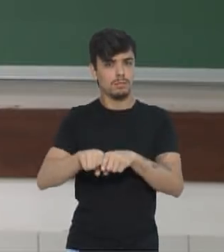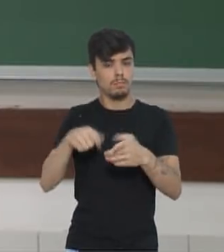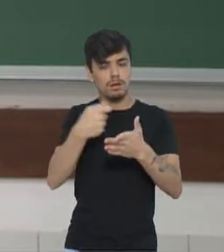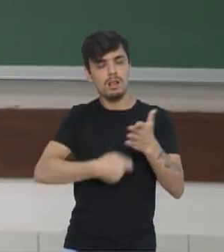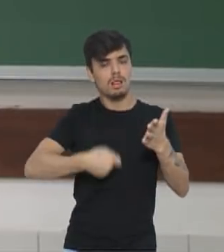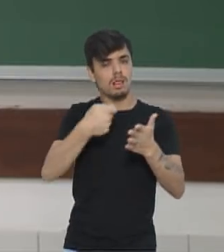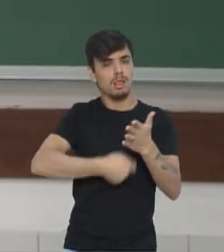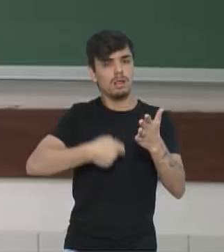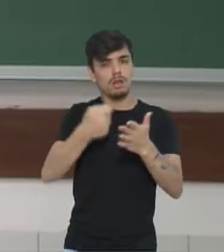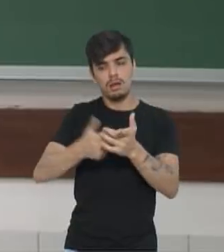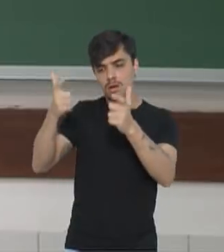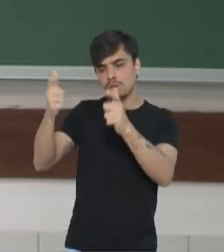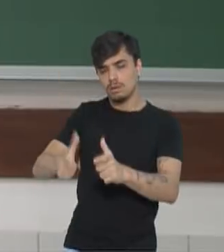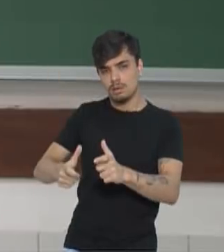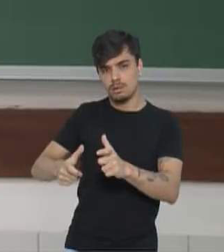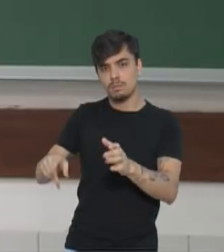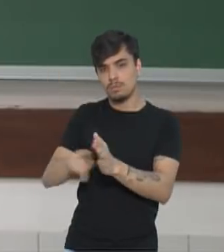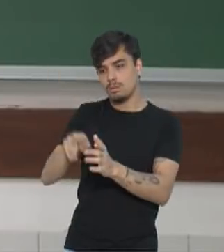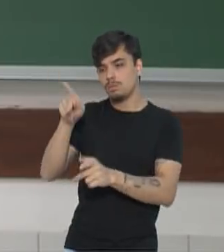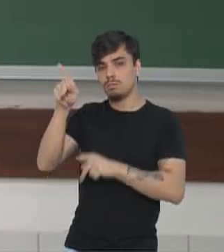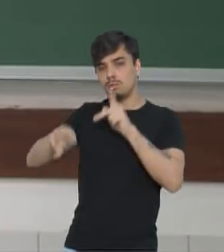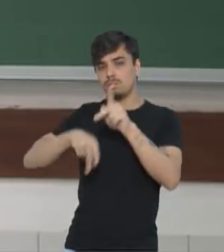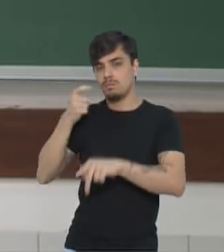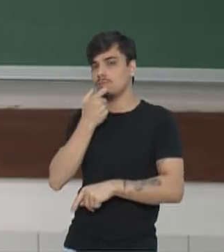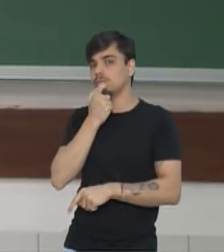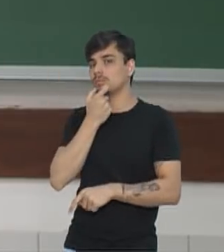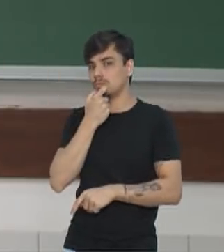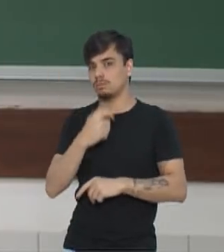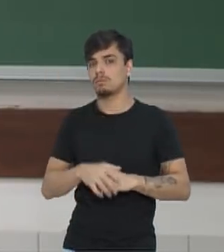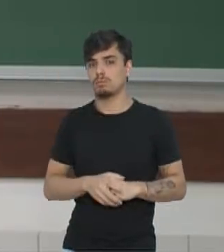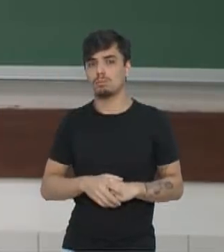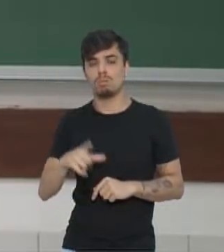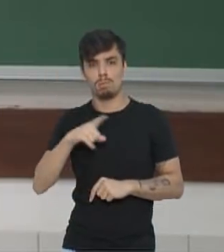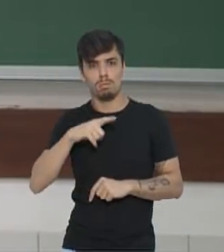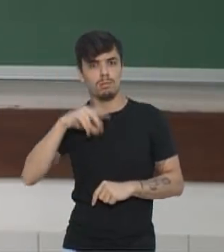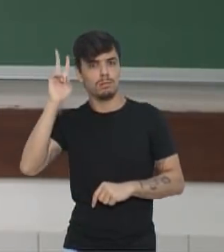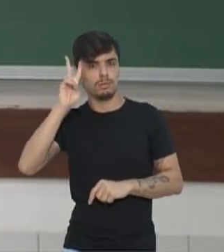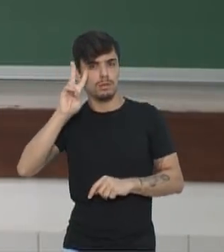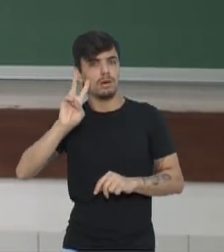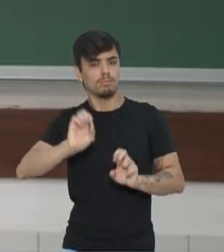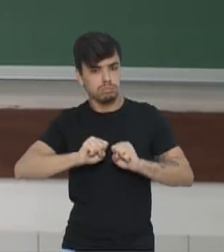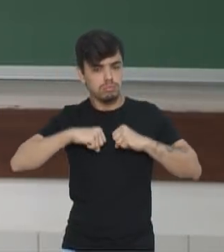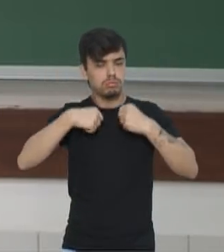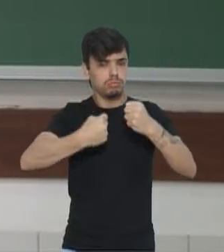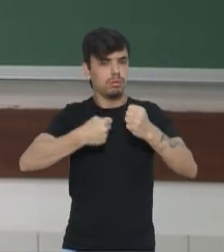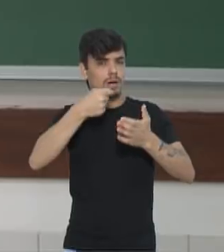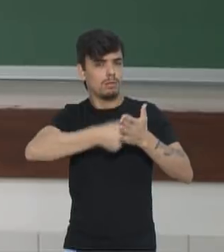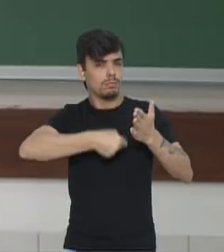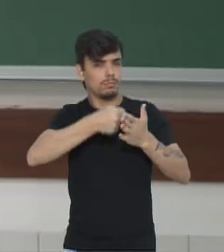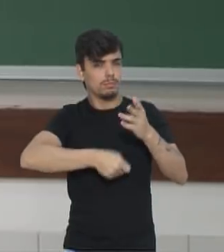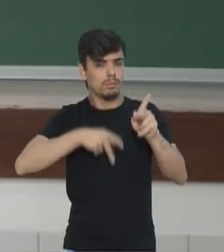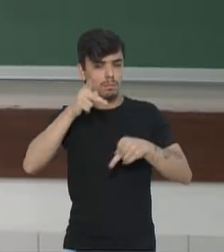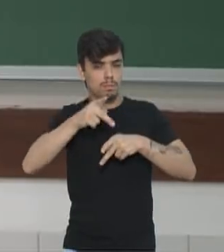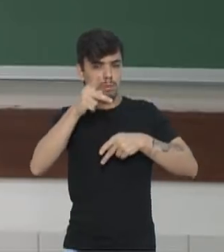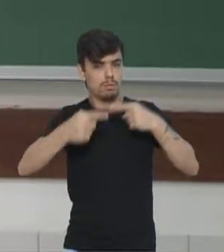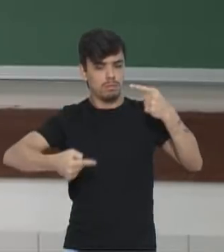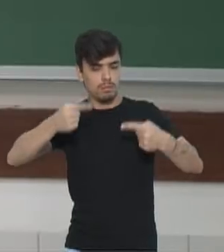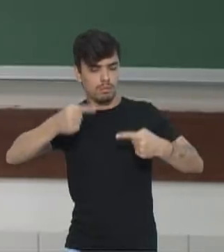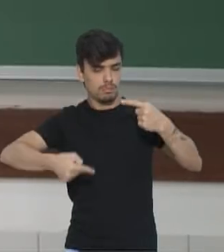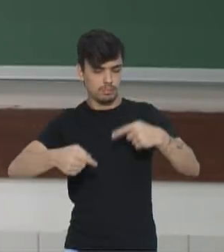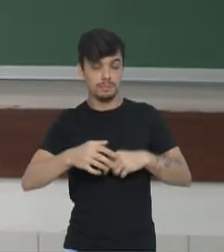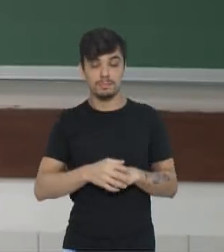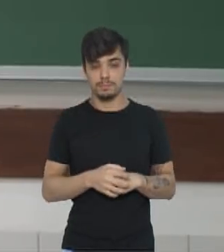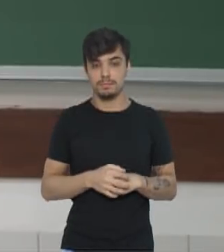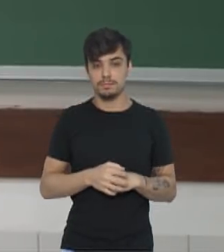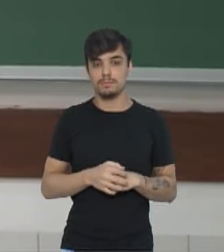feita pelos ingleses na América do Norte. Você tem histórias heróicas de combate entre esse povo, que é um povo